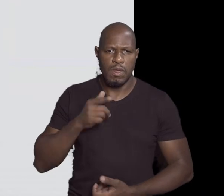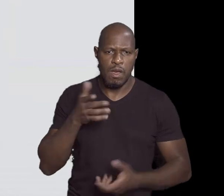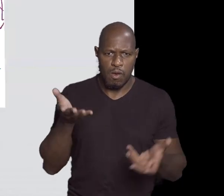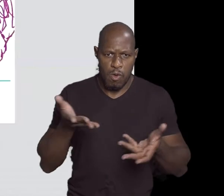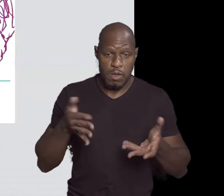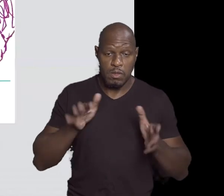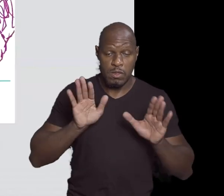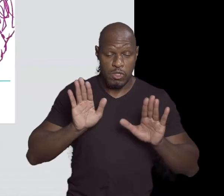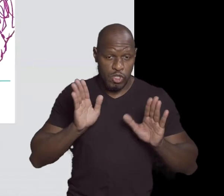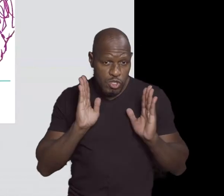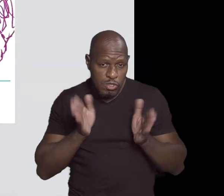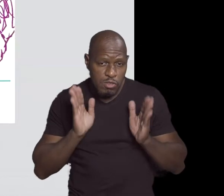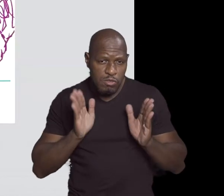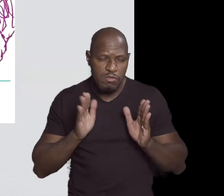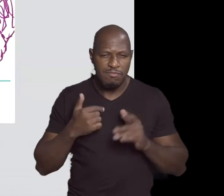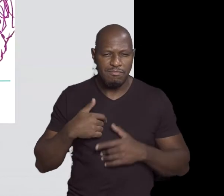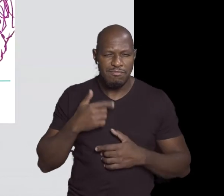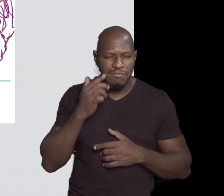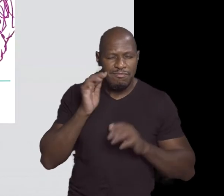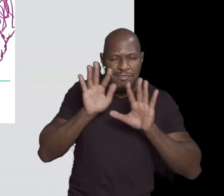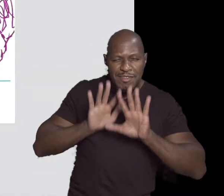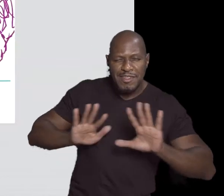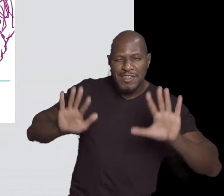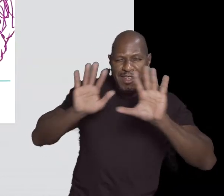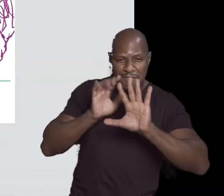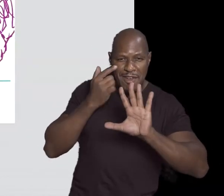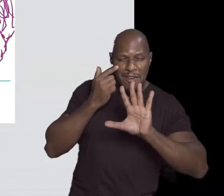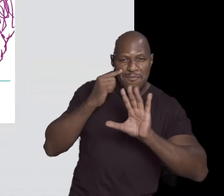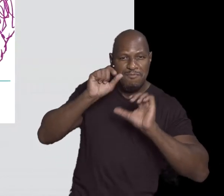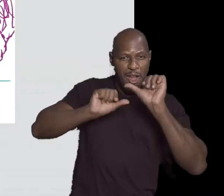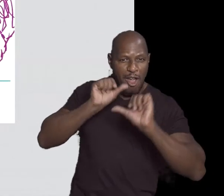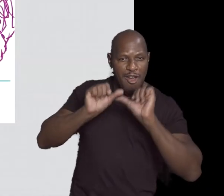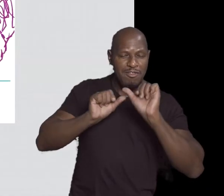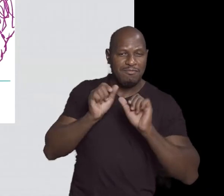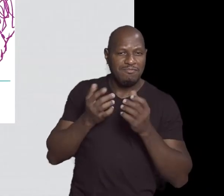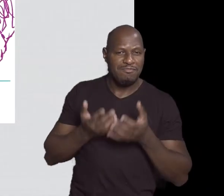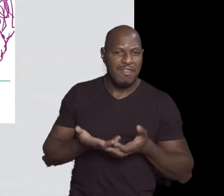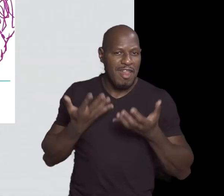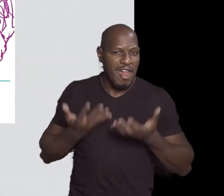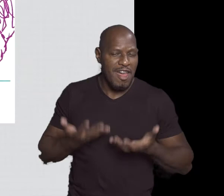Agora já está bastante definido.